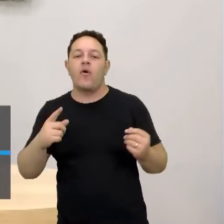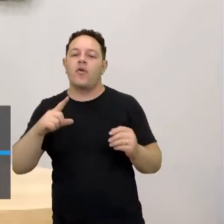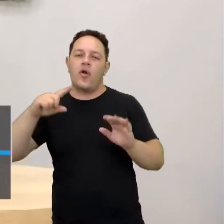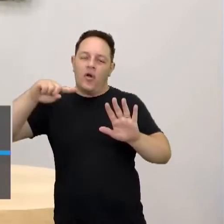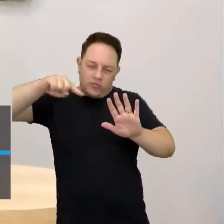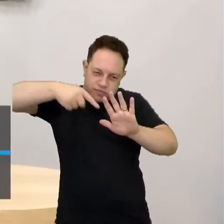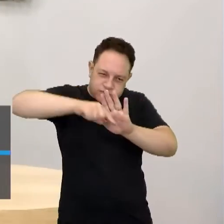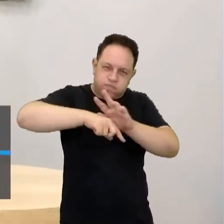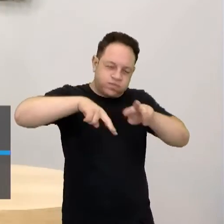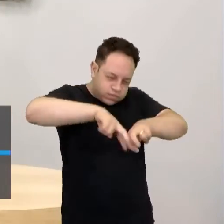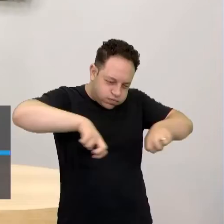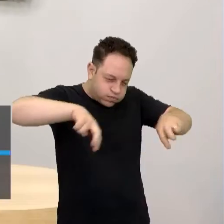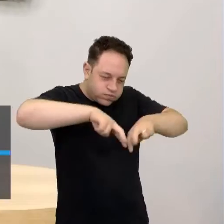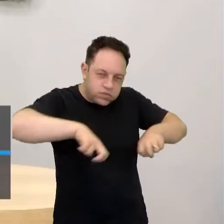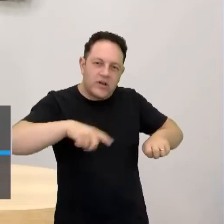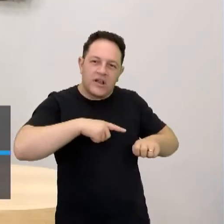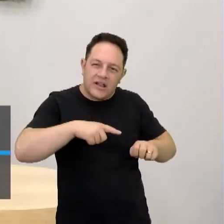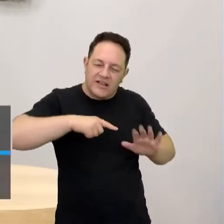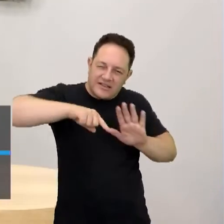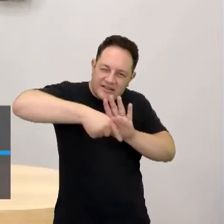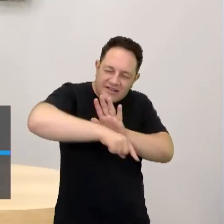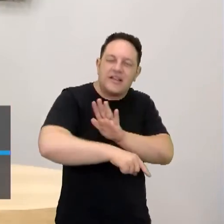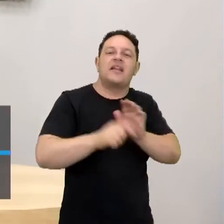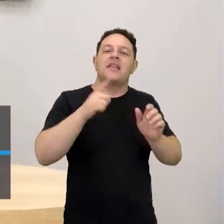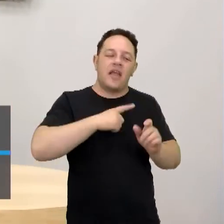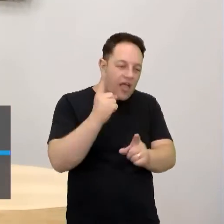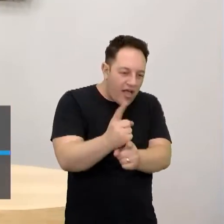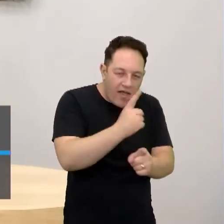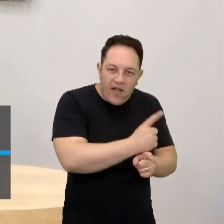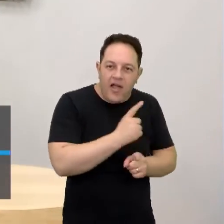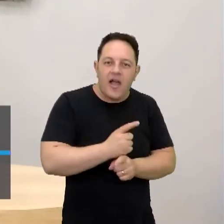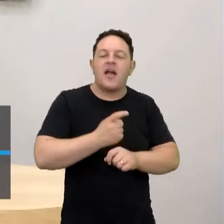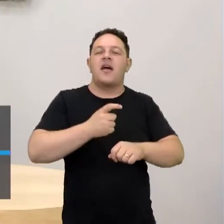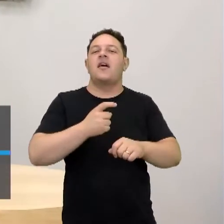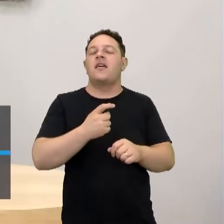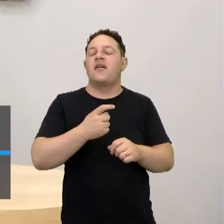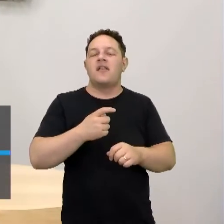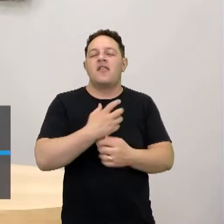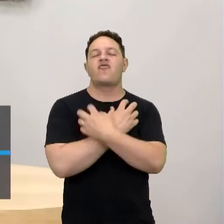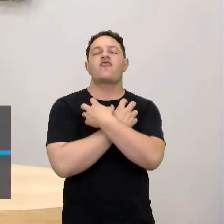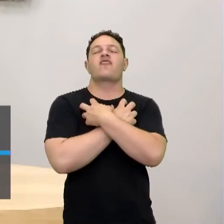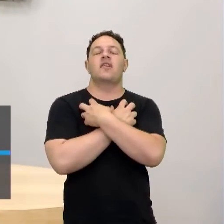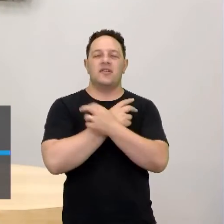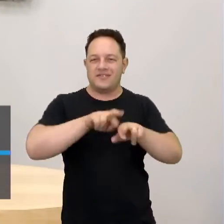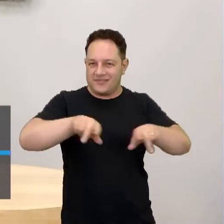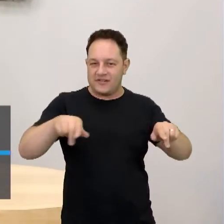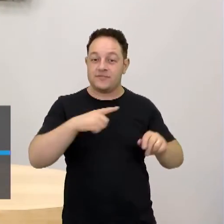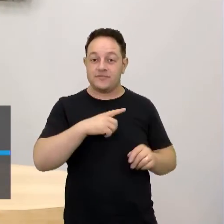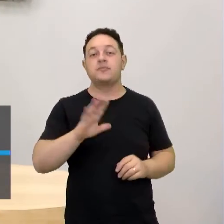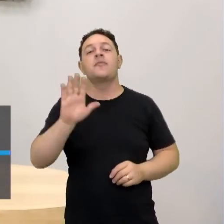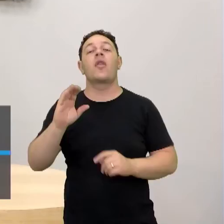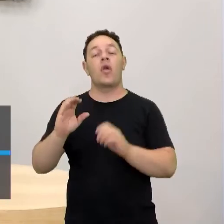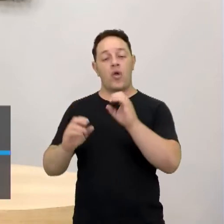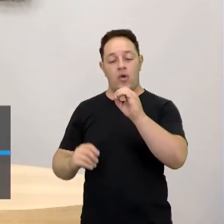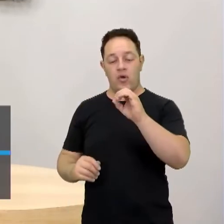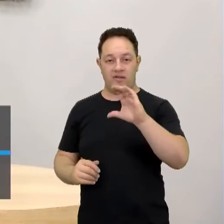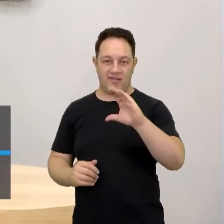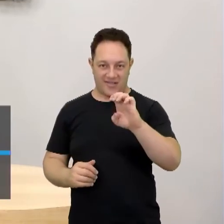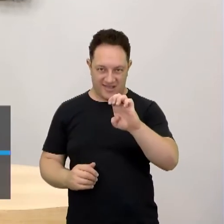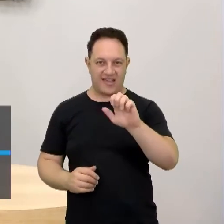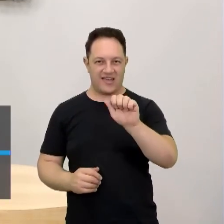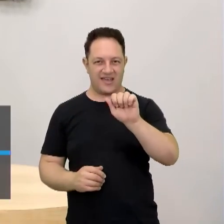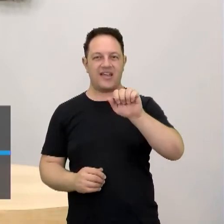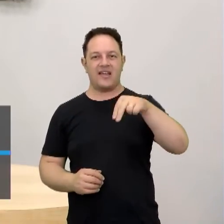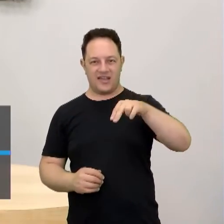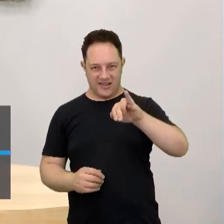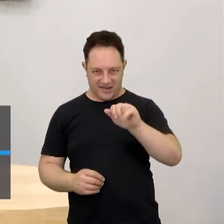profundas dos oceanos, né? Então, apesar da Oceania ela ter lá uma dimensão menor, ela tem uma